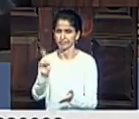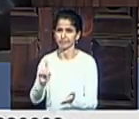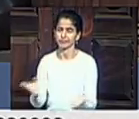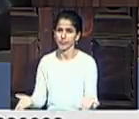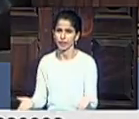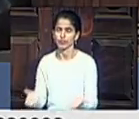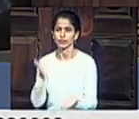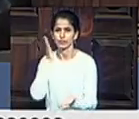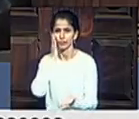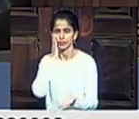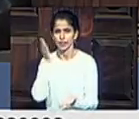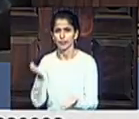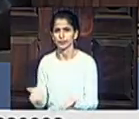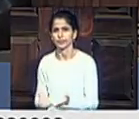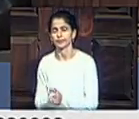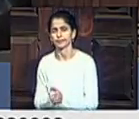Mink.